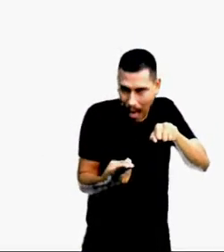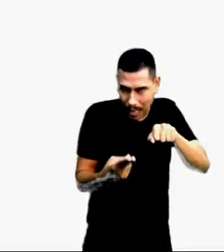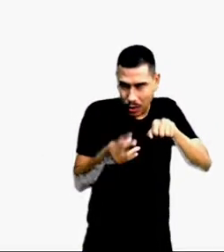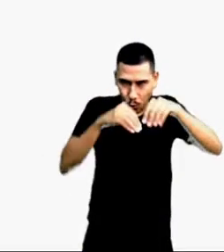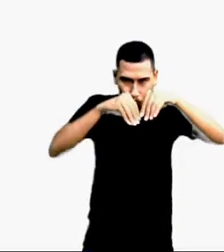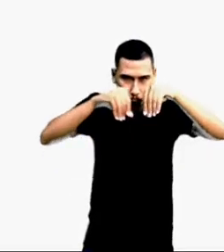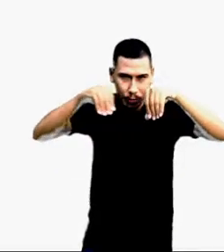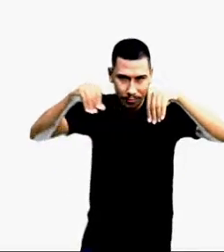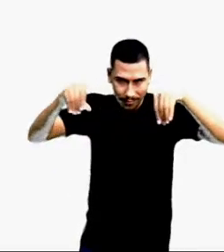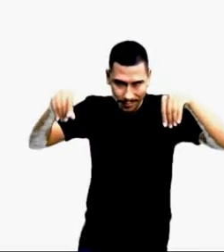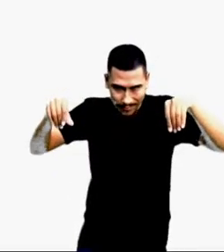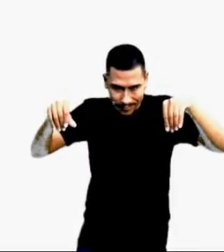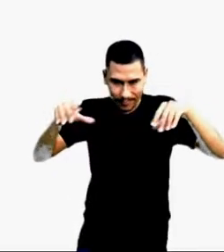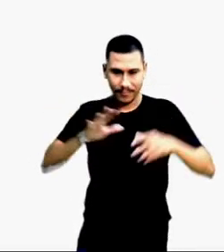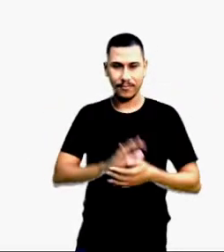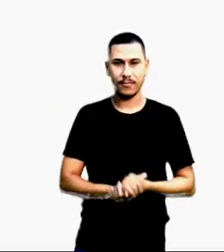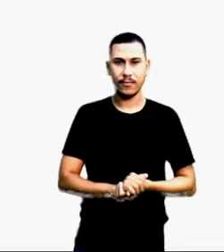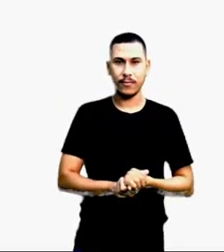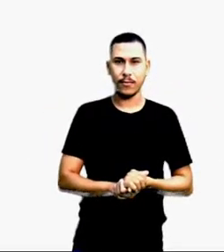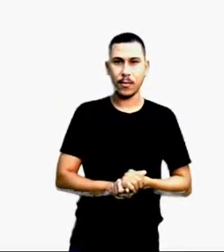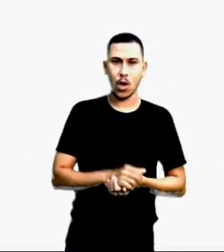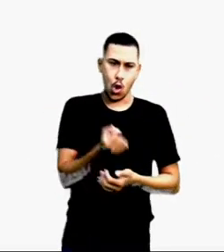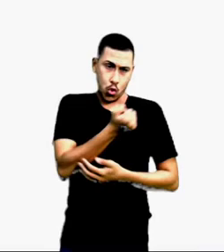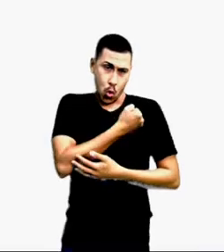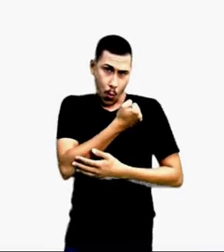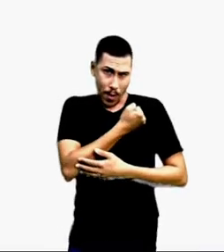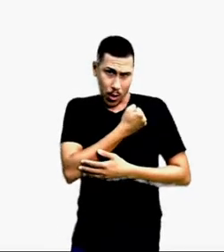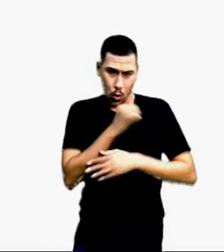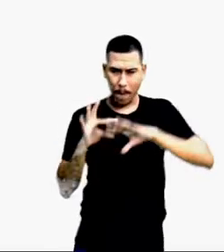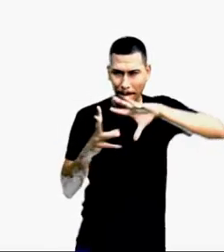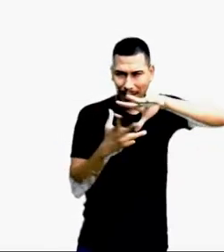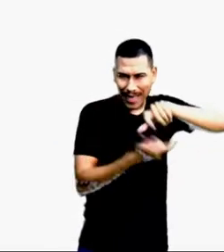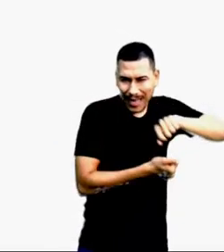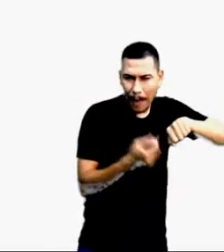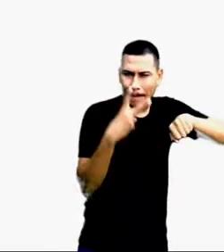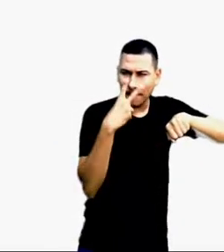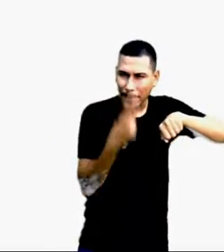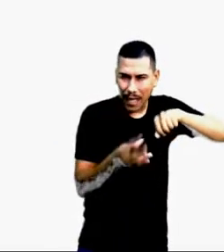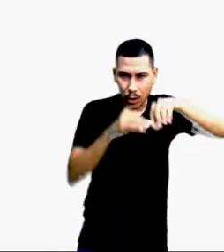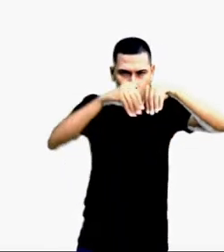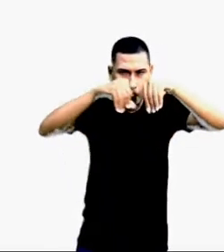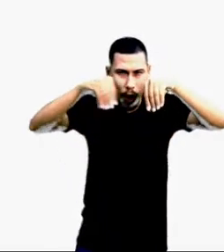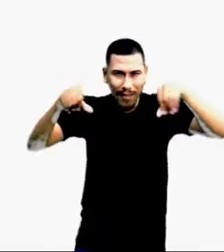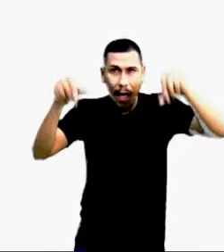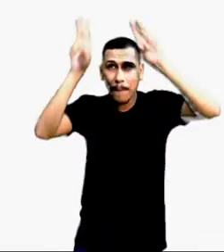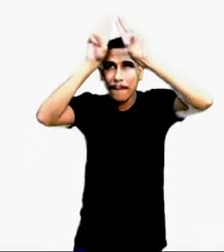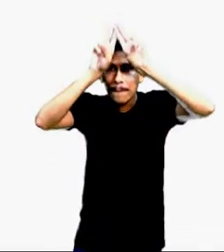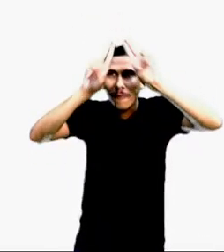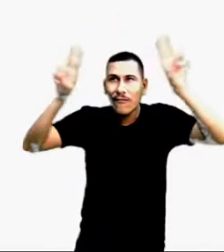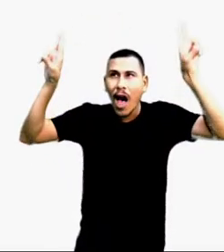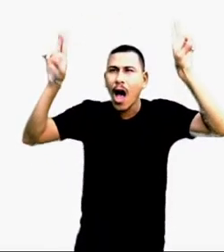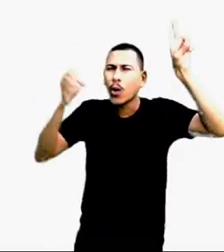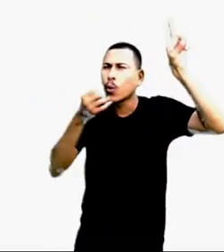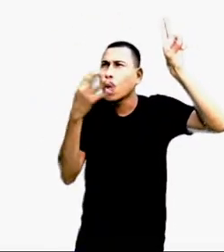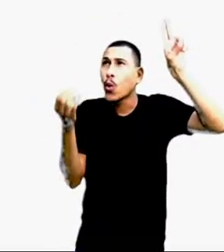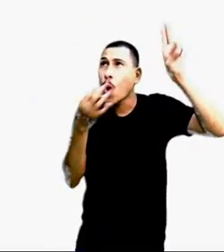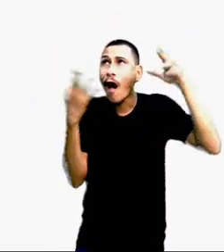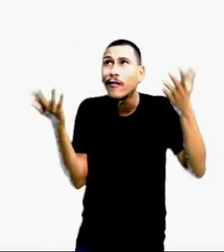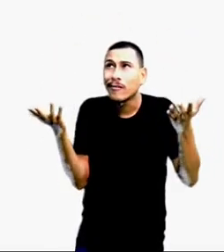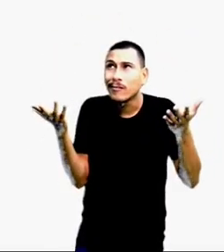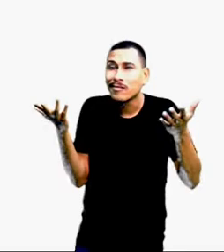Terra. Então, o número de planetas semelhante à Terra na Via Láctea é de... Vamos